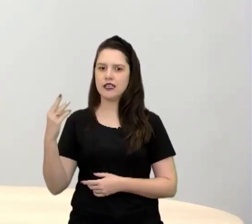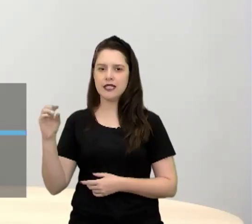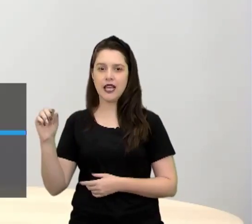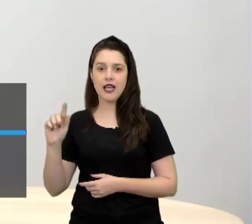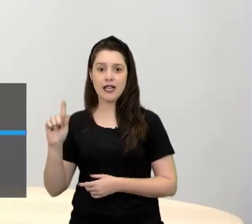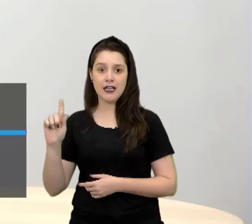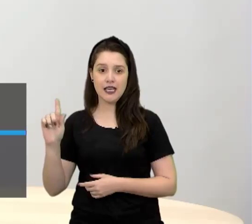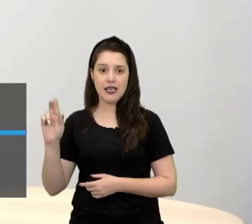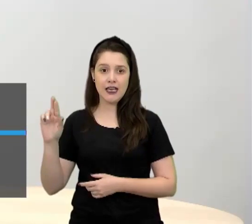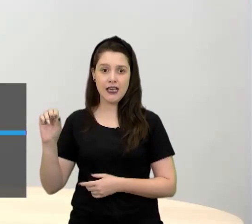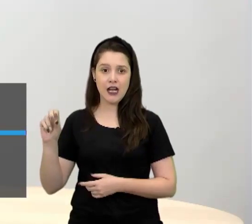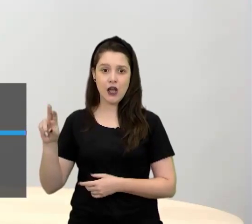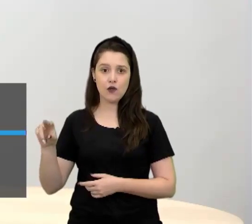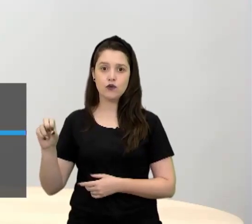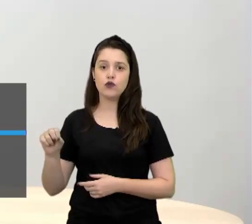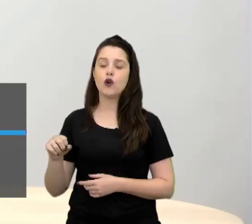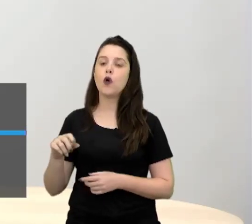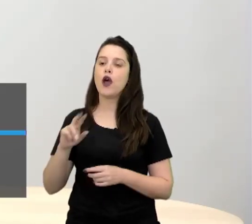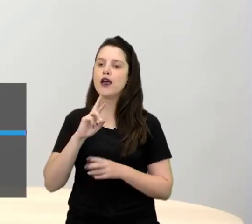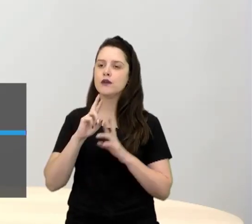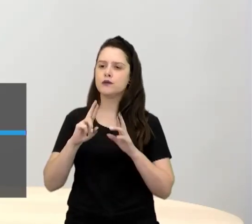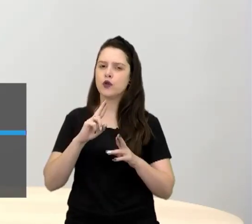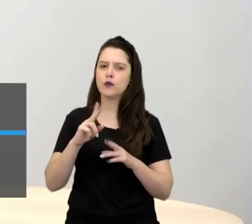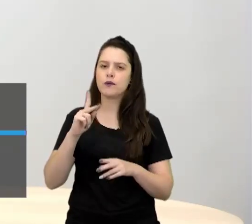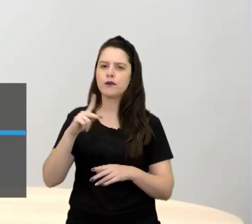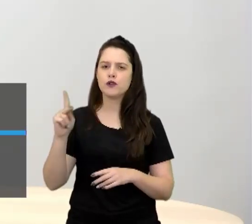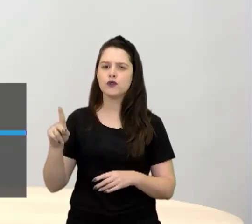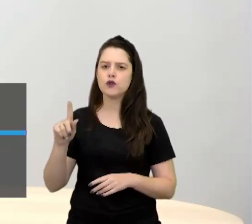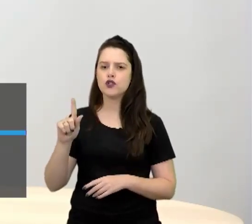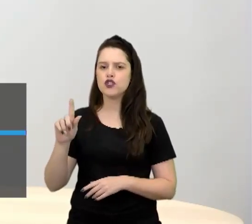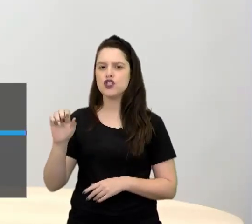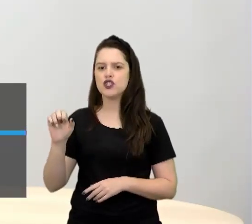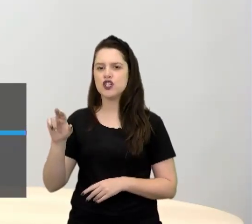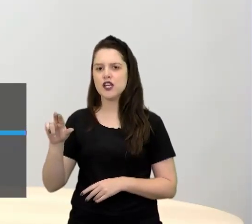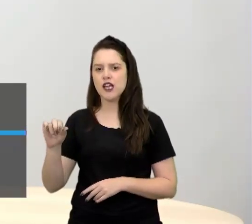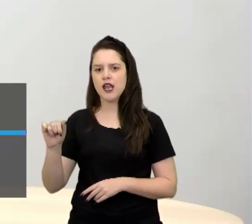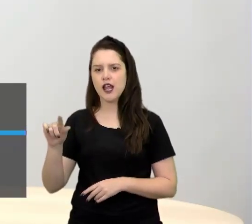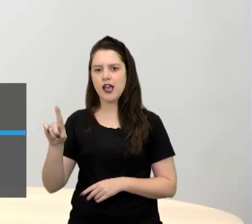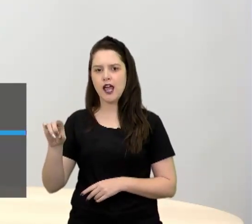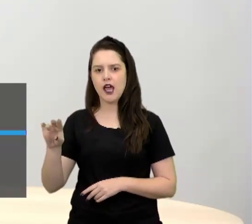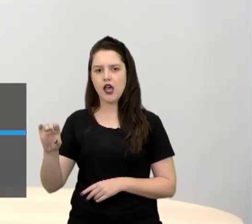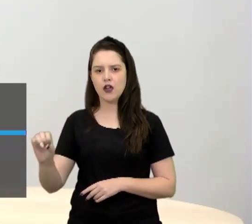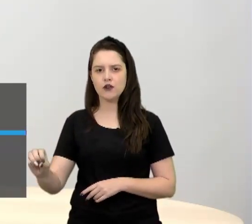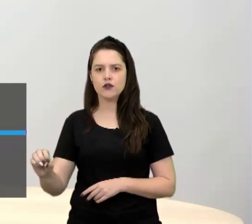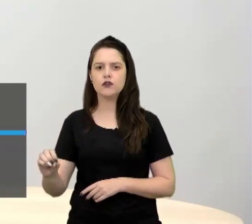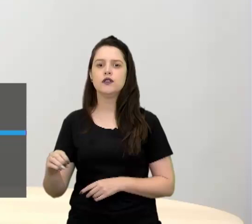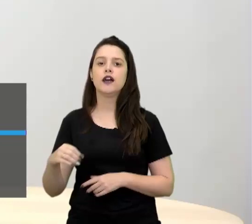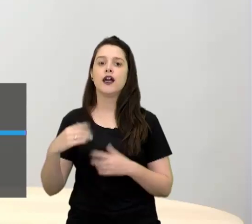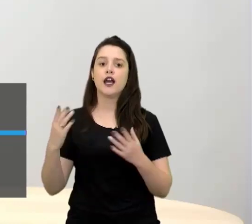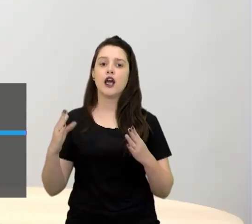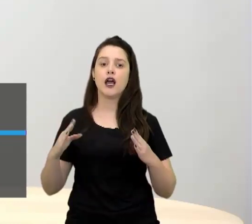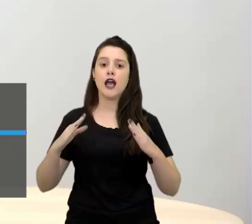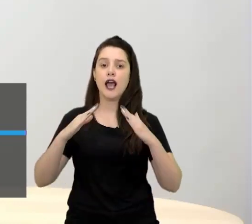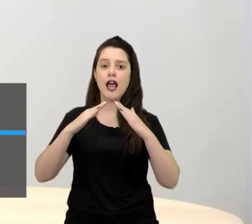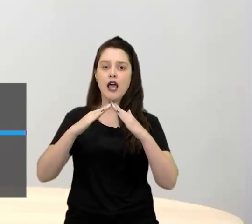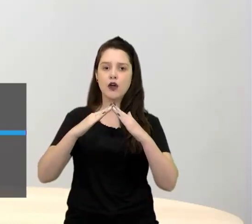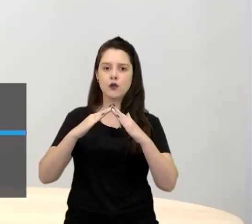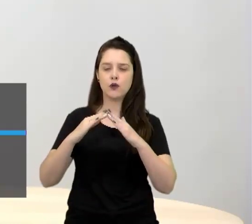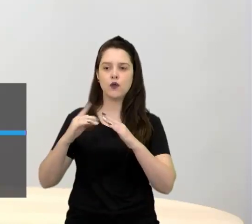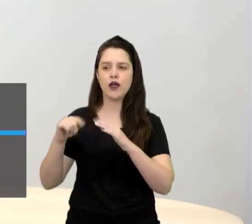mesma resposta, o professor Gerval, e ele indicou pra gente que a semelhança entre eles é